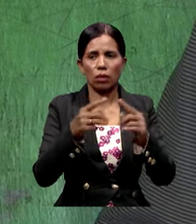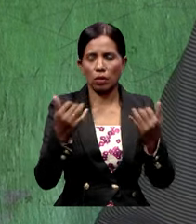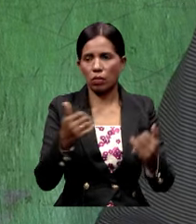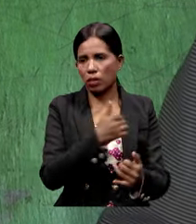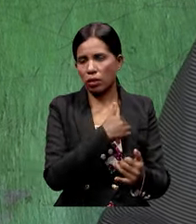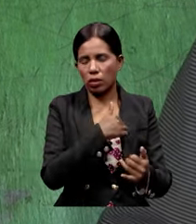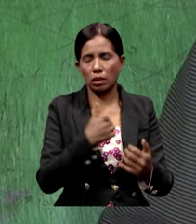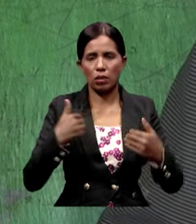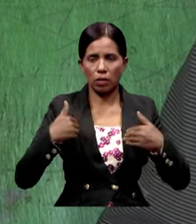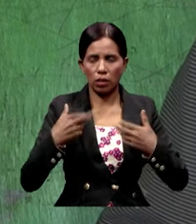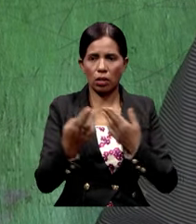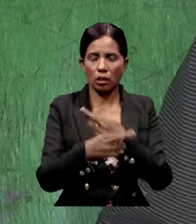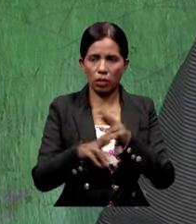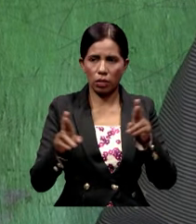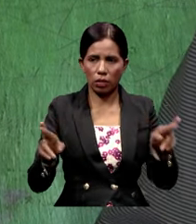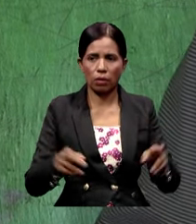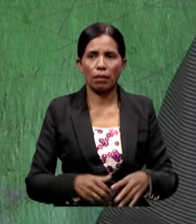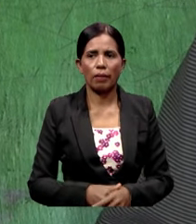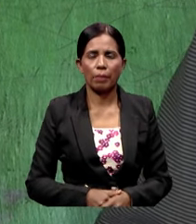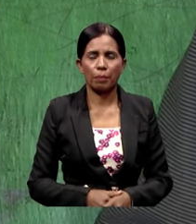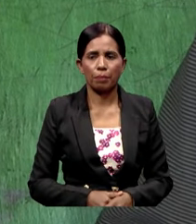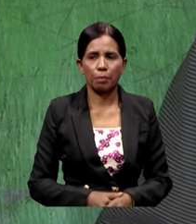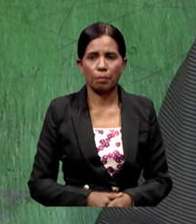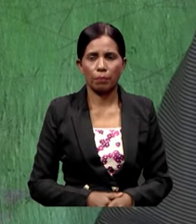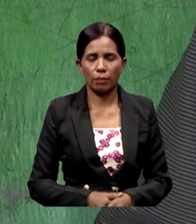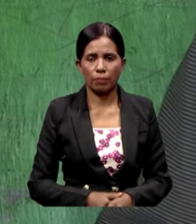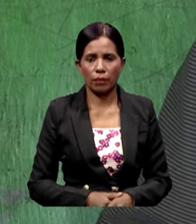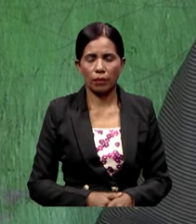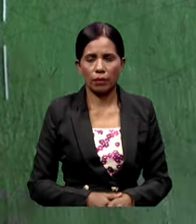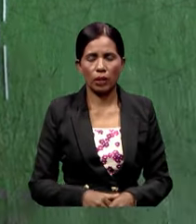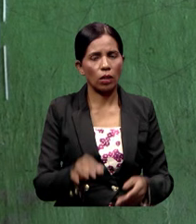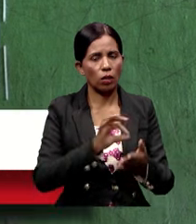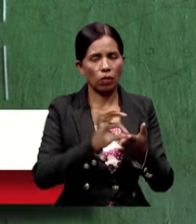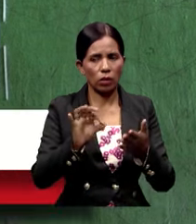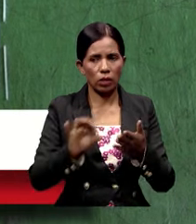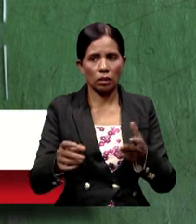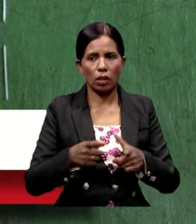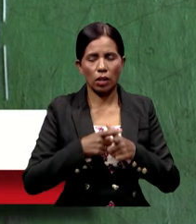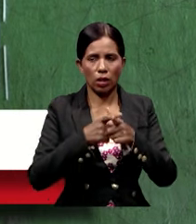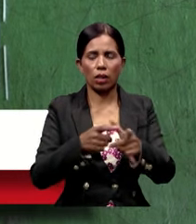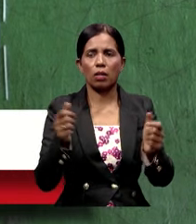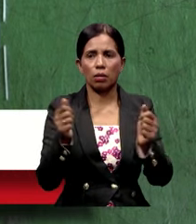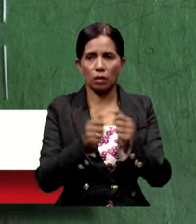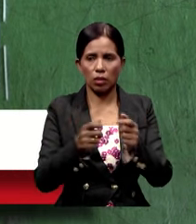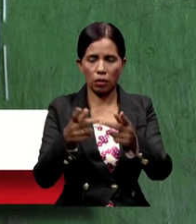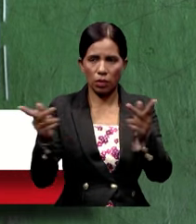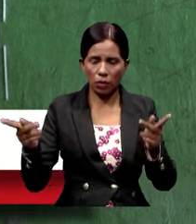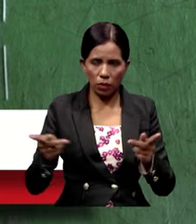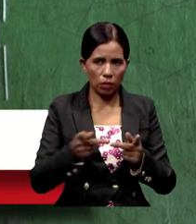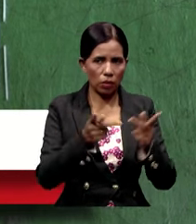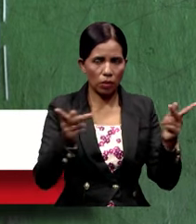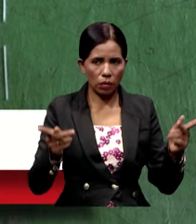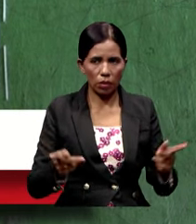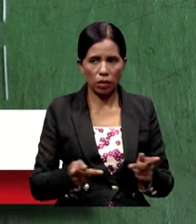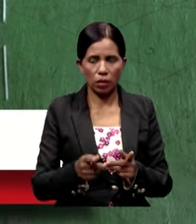que é resultado. E me conta rit mas né, nia halai de fat se ele meu tobe